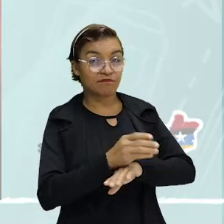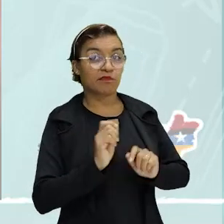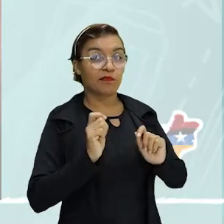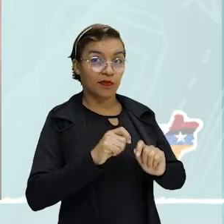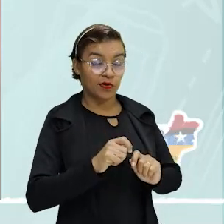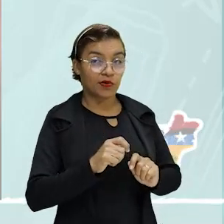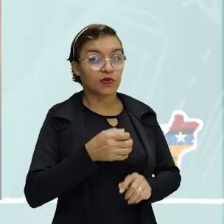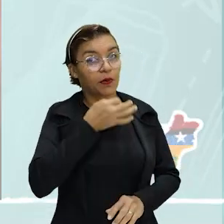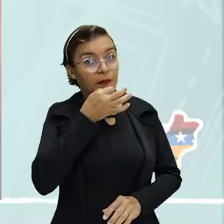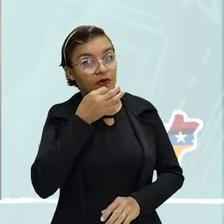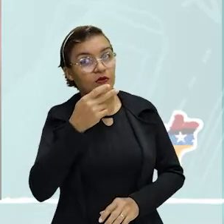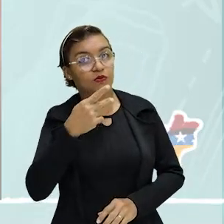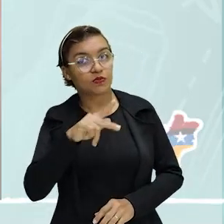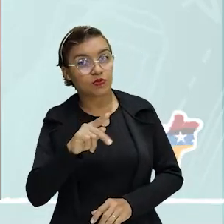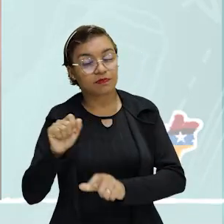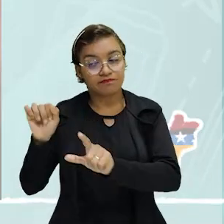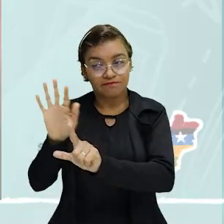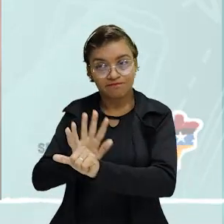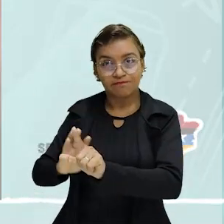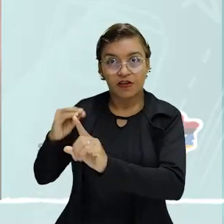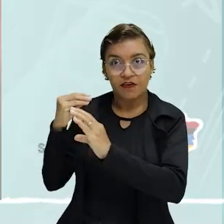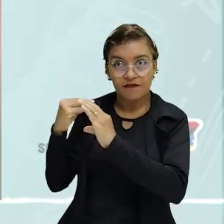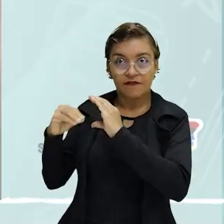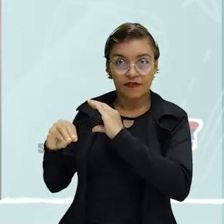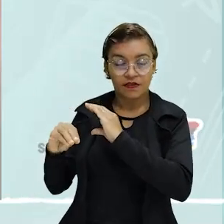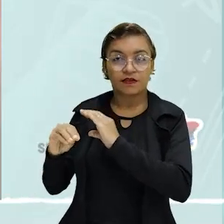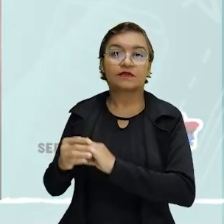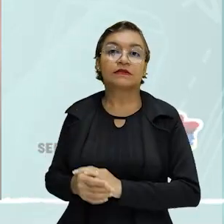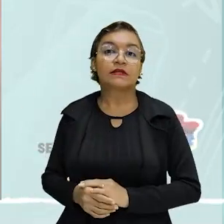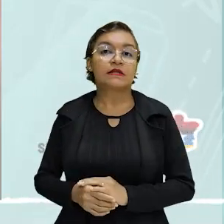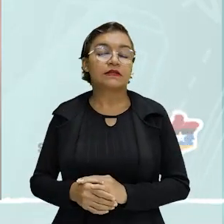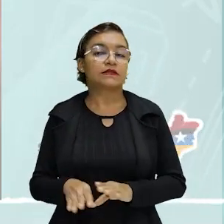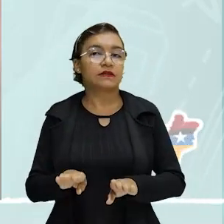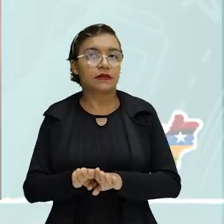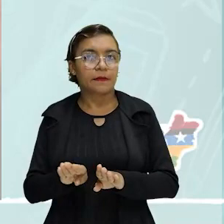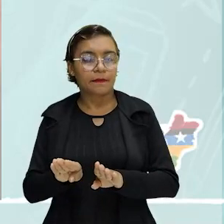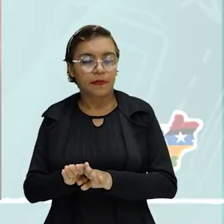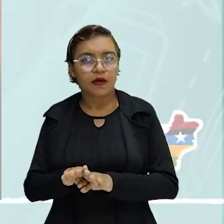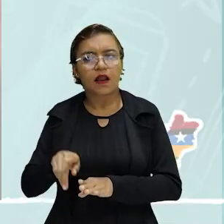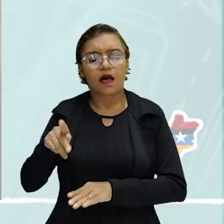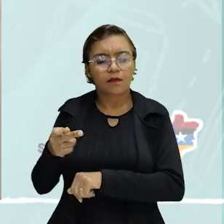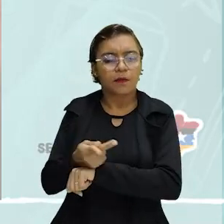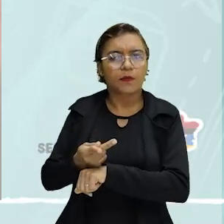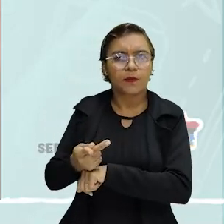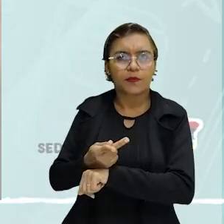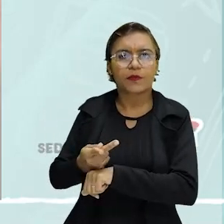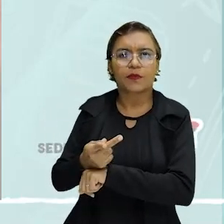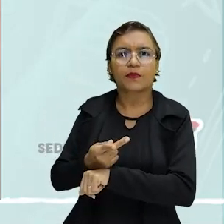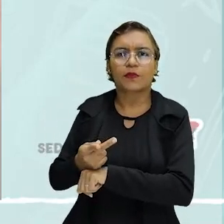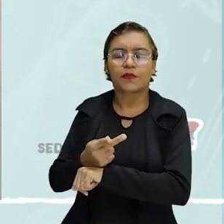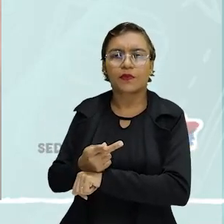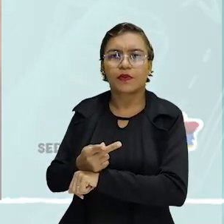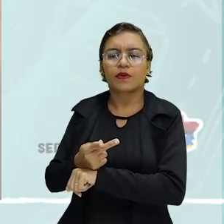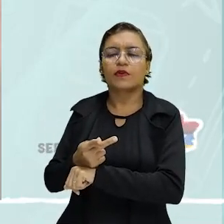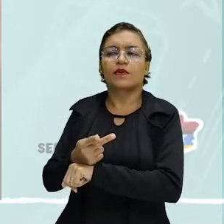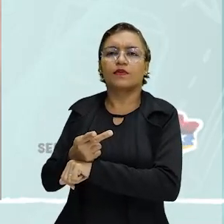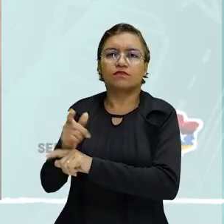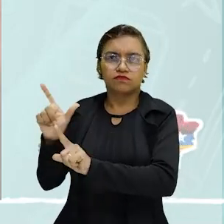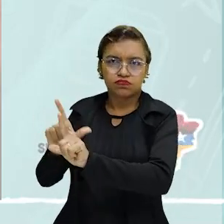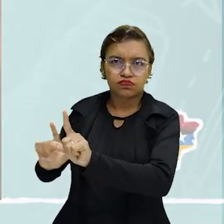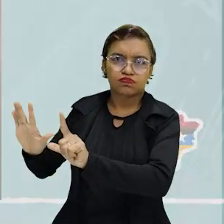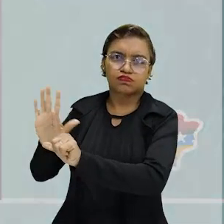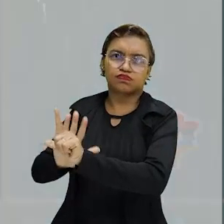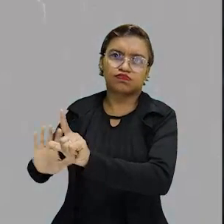sua sugestão lá na nossa plataforma Gonçalves Dias. Lembre-se sempre de visitar o portal do estudante, de visitar os